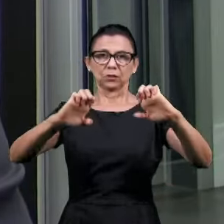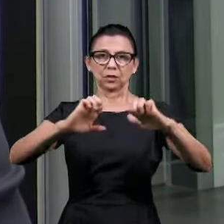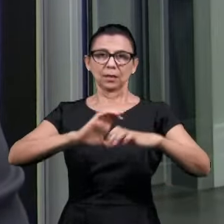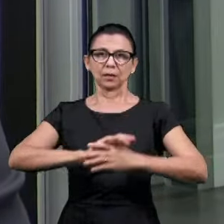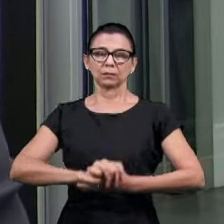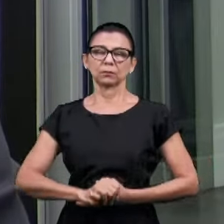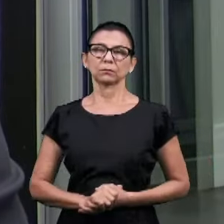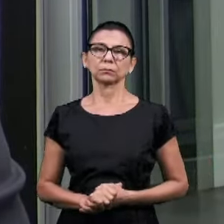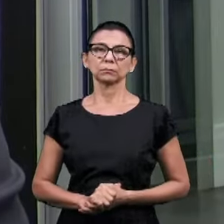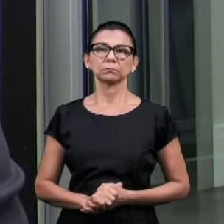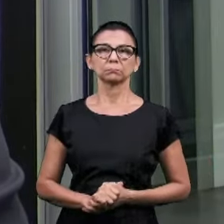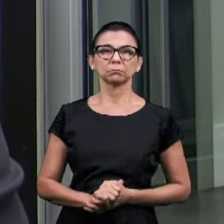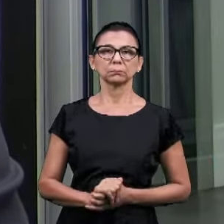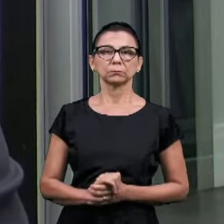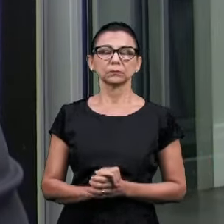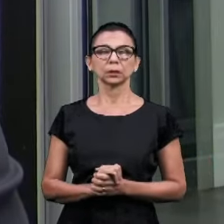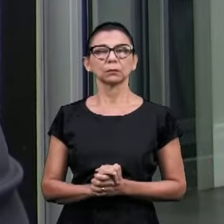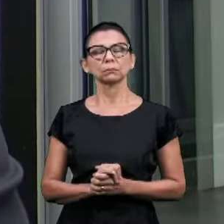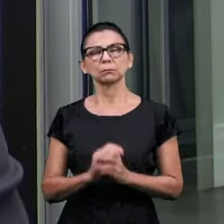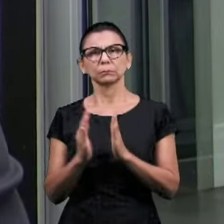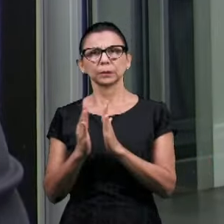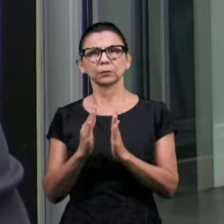igreja se reuniu no templo,